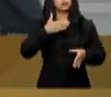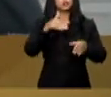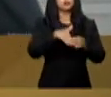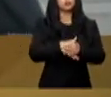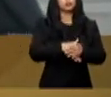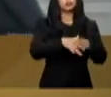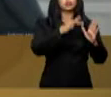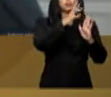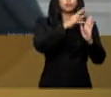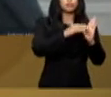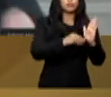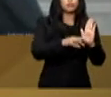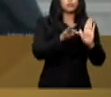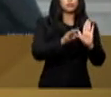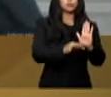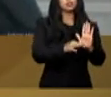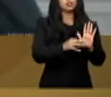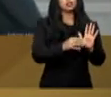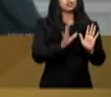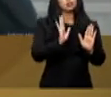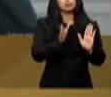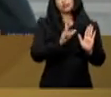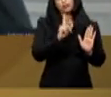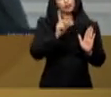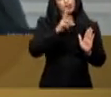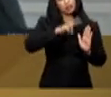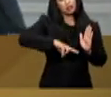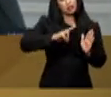ler, porque o debate já é conhecido.